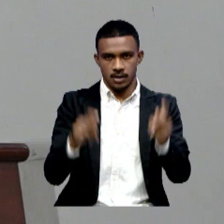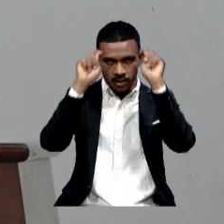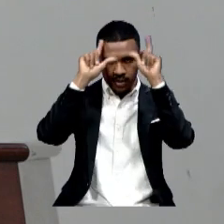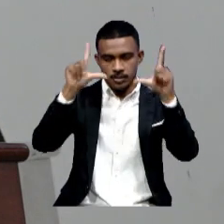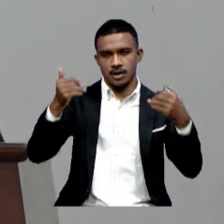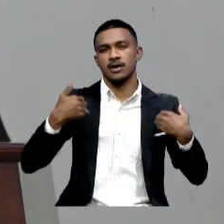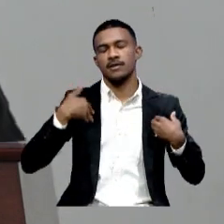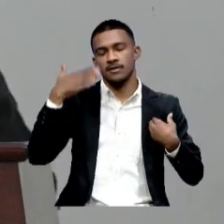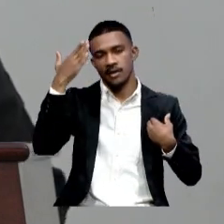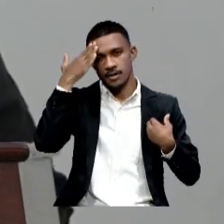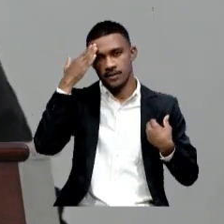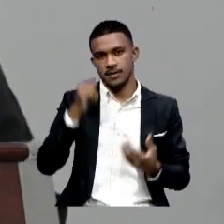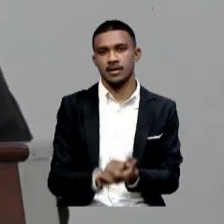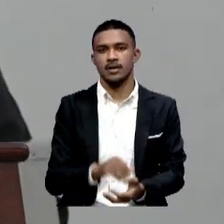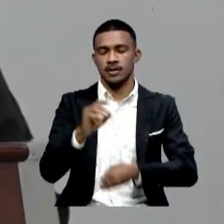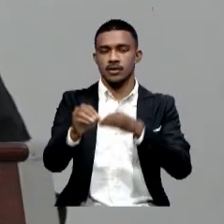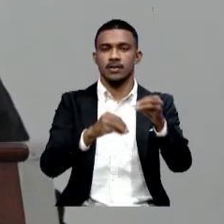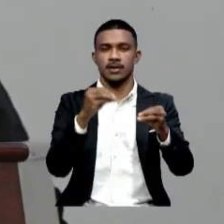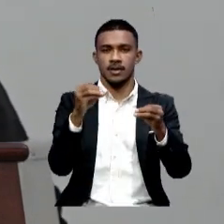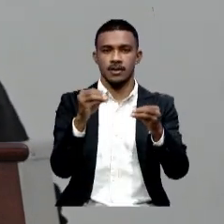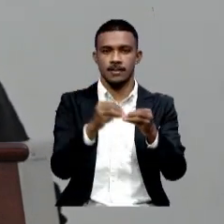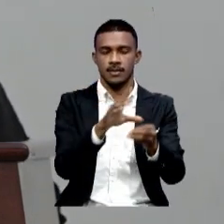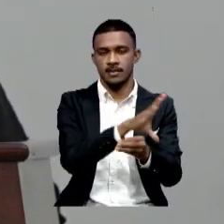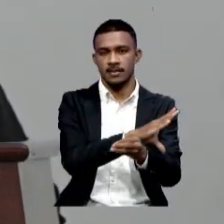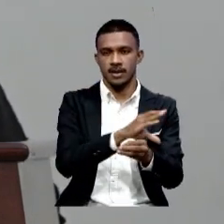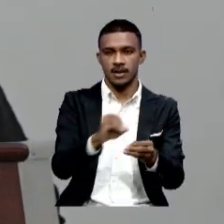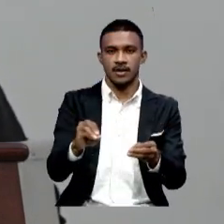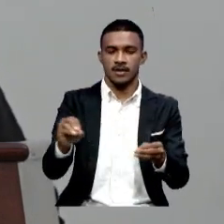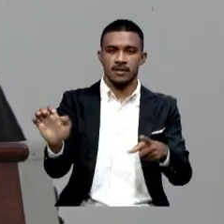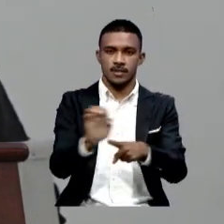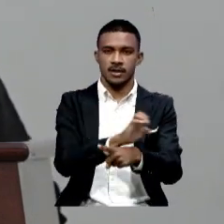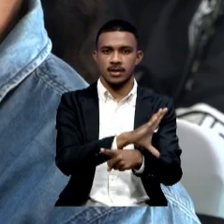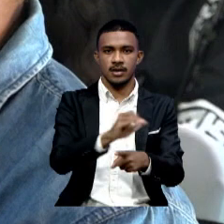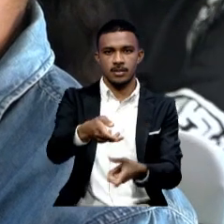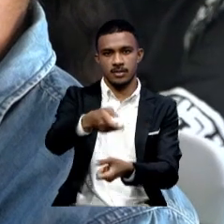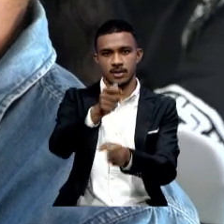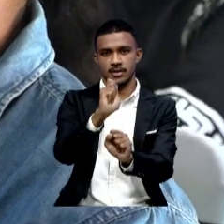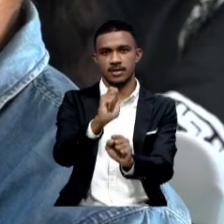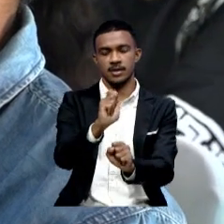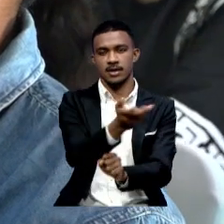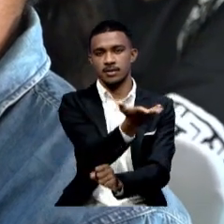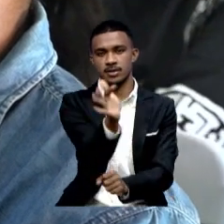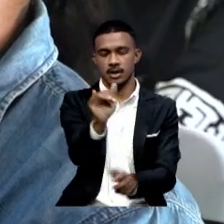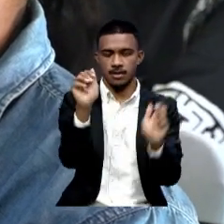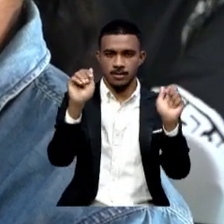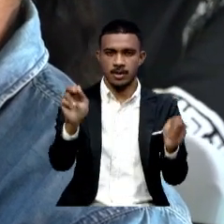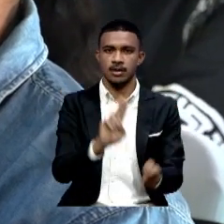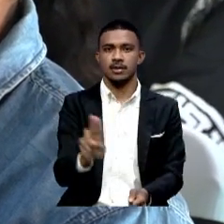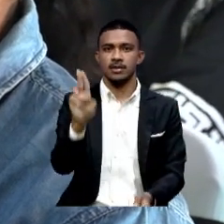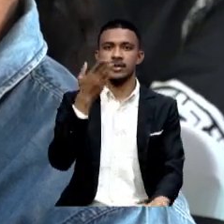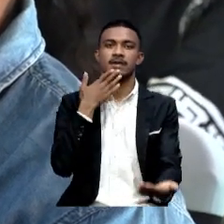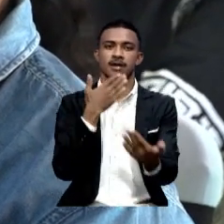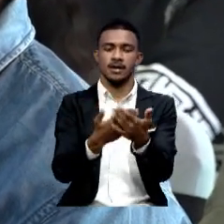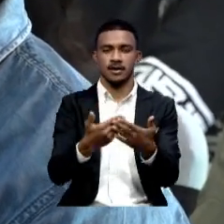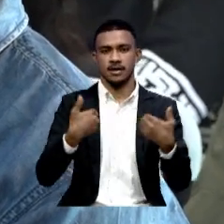hanoi kona ba pabrike serne kona ba peskas to po sirabele utiliza dia